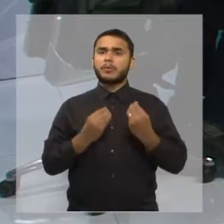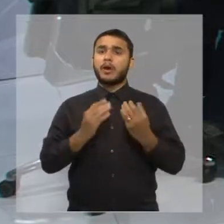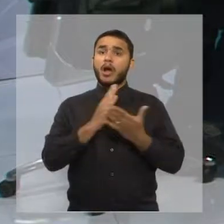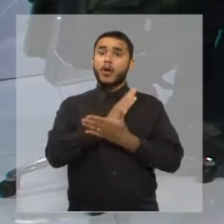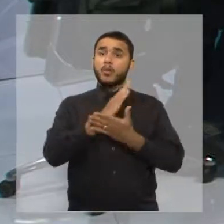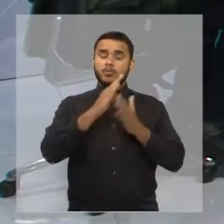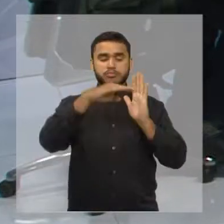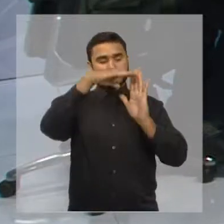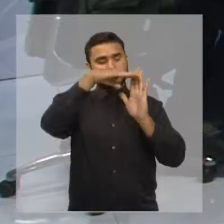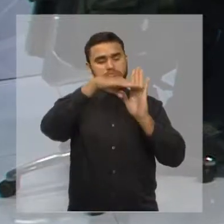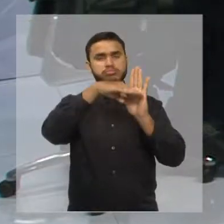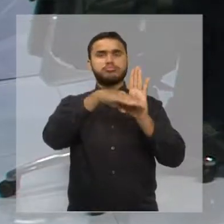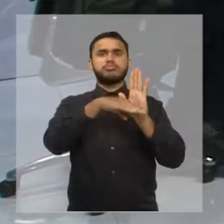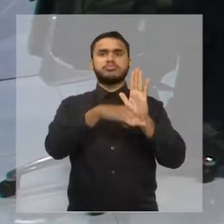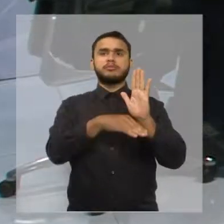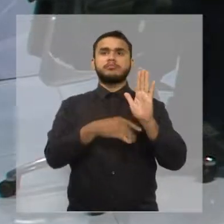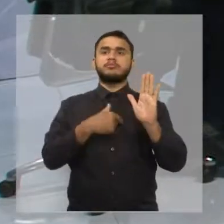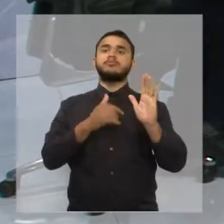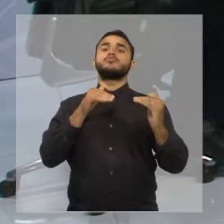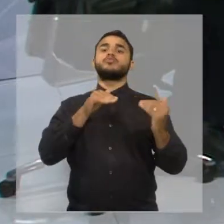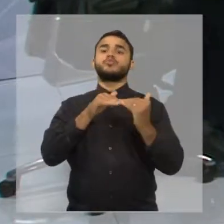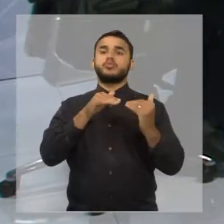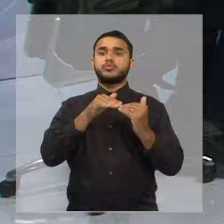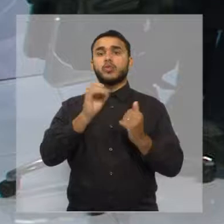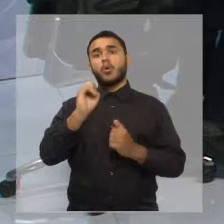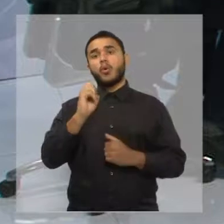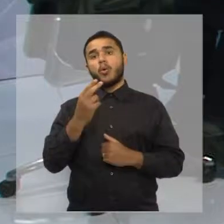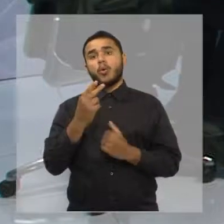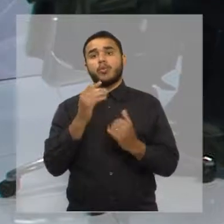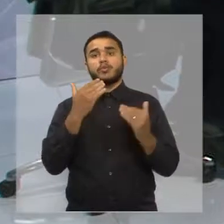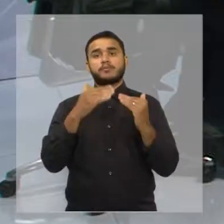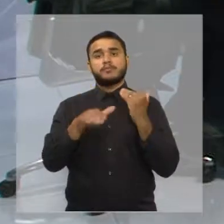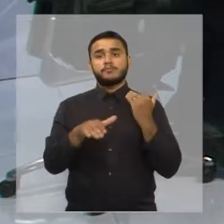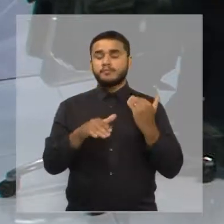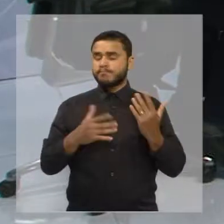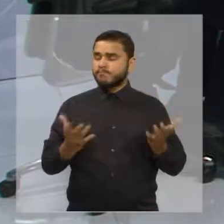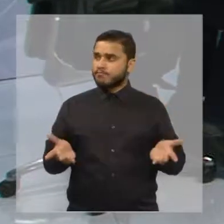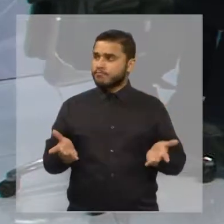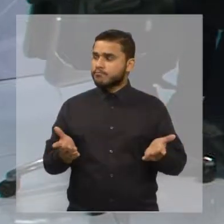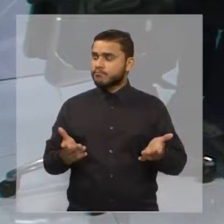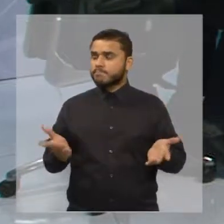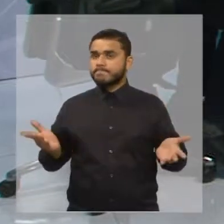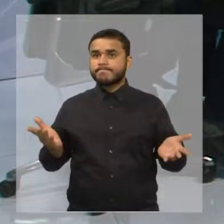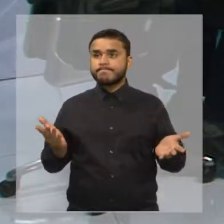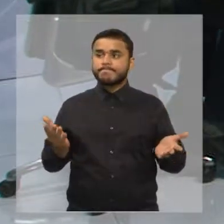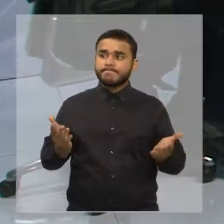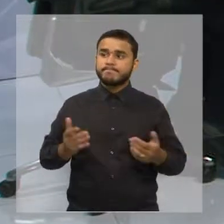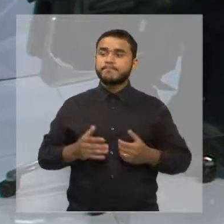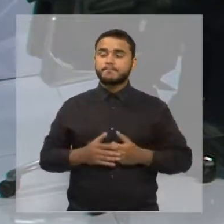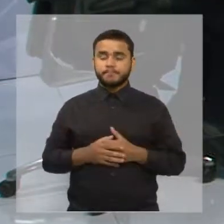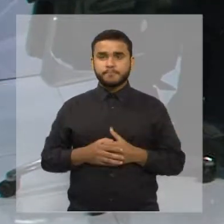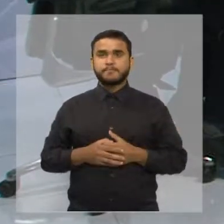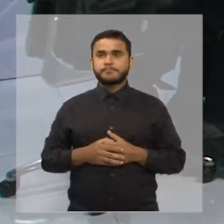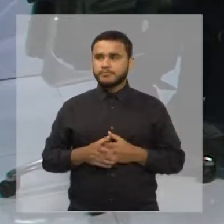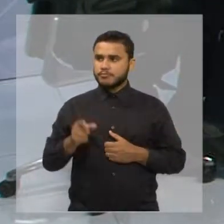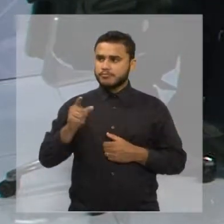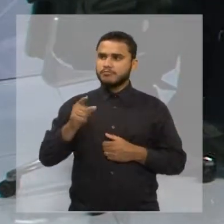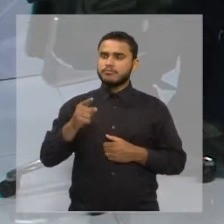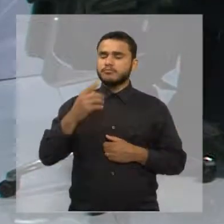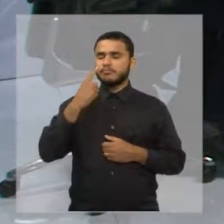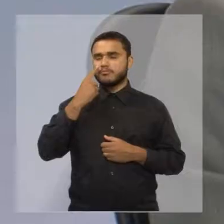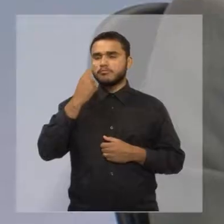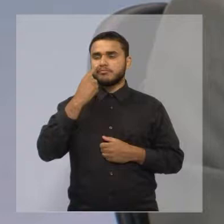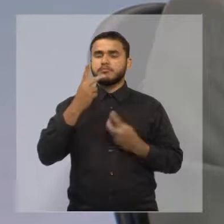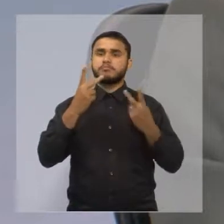lá julgados, quer dizer, também abuso do legislador, ou aceitando como forma de autoproteção. Qual é a